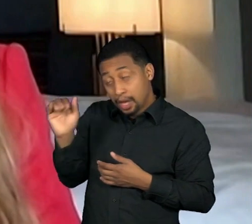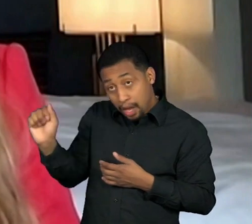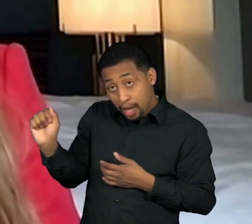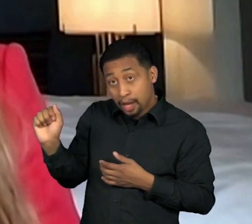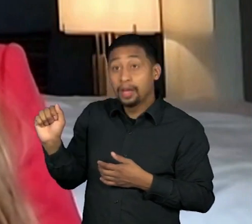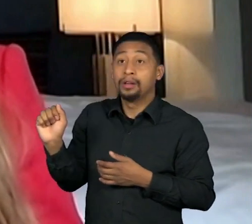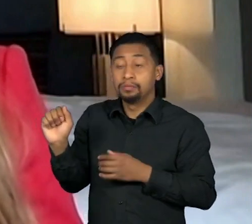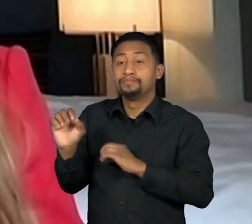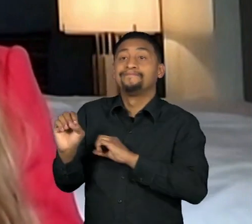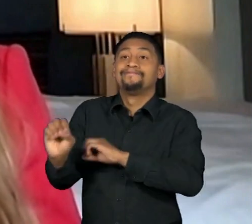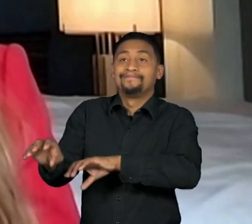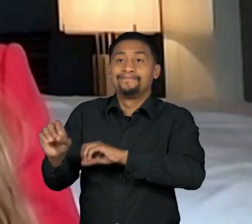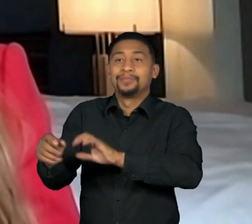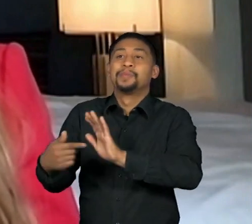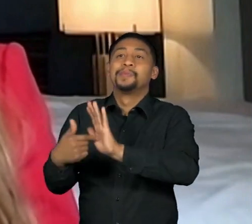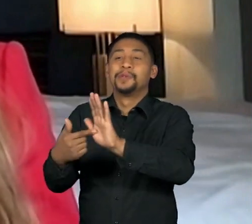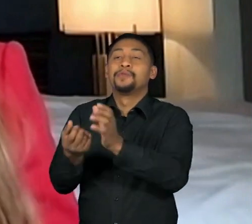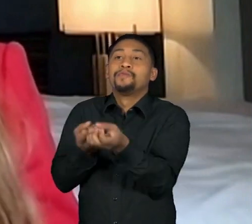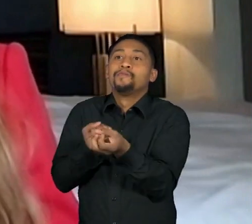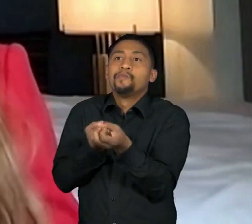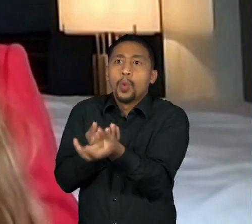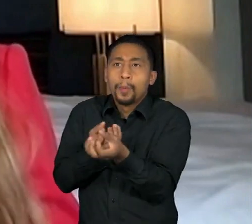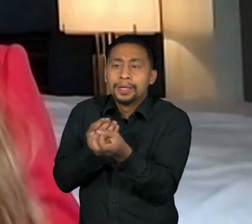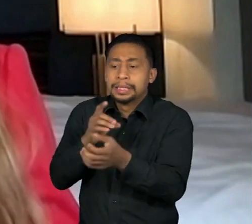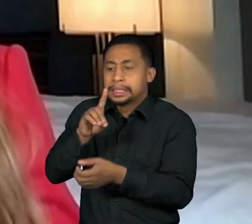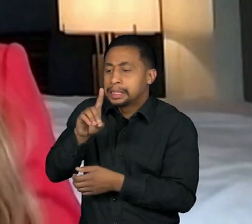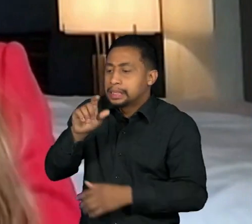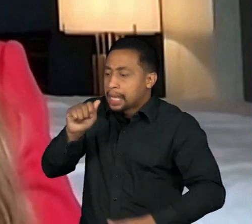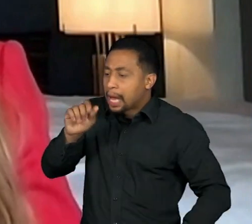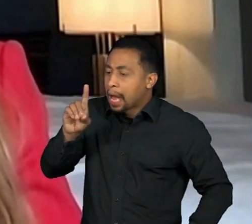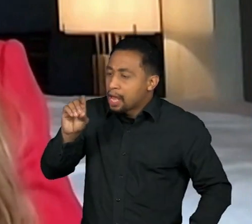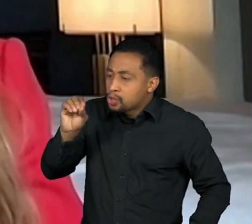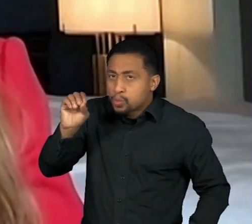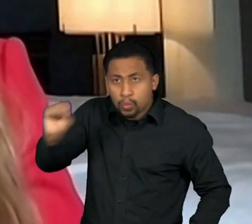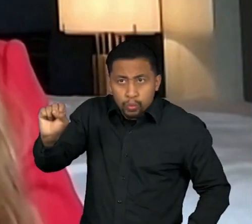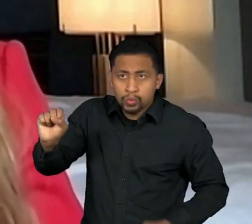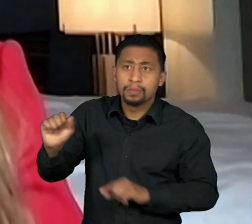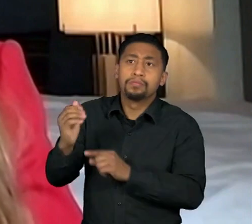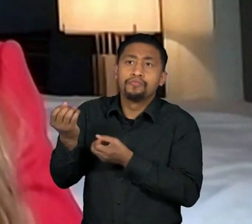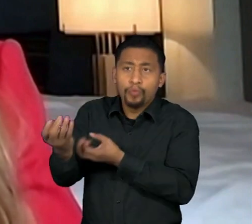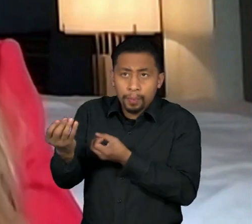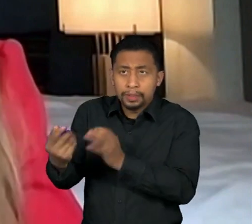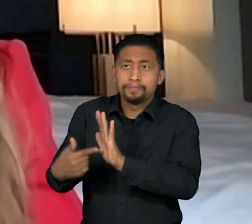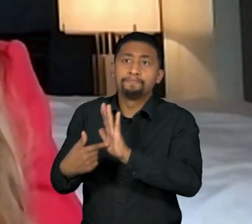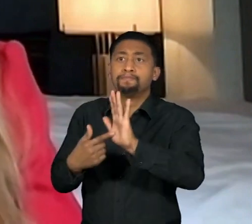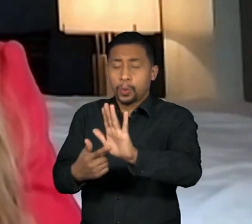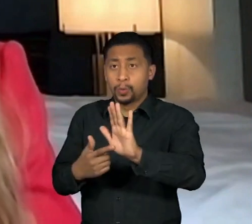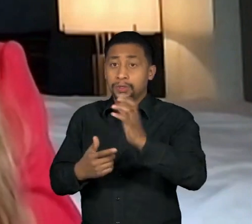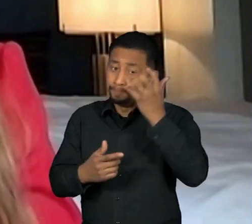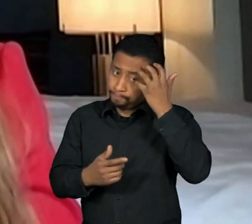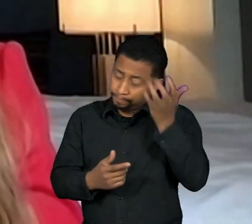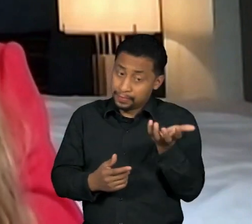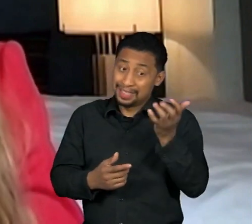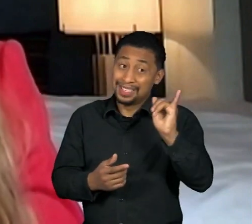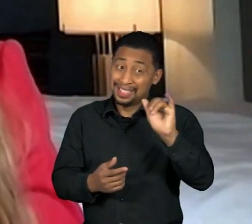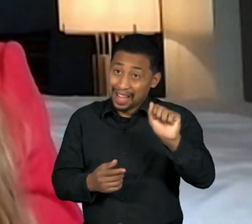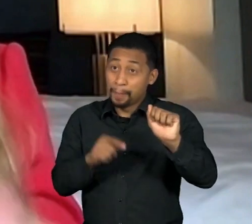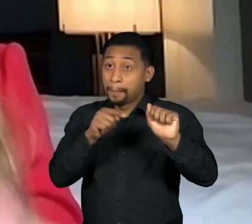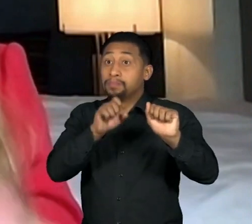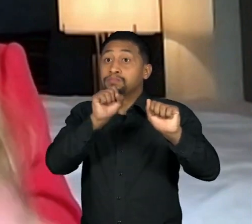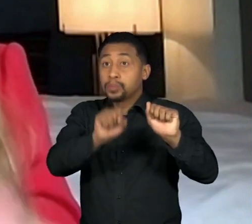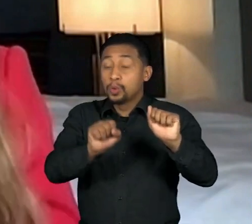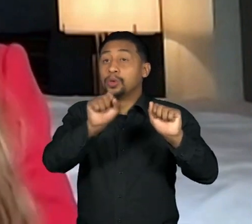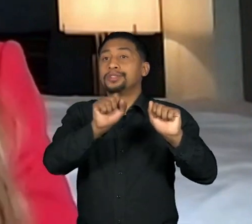exatamente o letramento sobre dados, saber o que a IA pode fazer ou não com dados a cada momento,